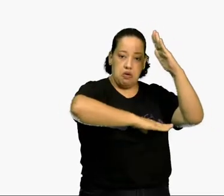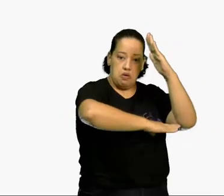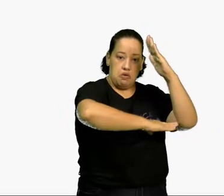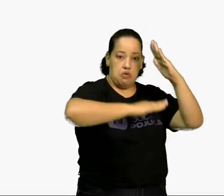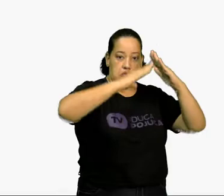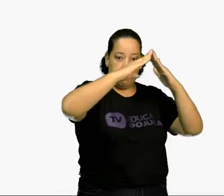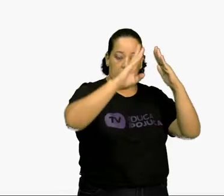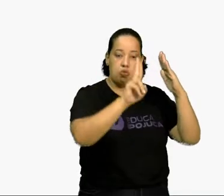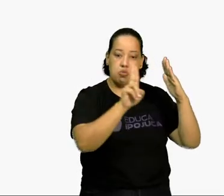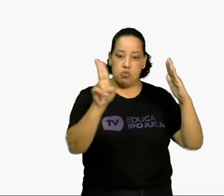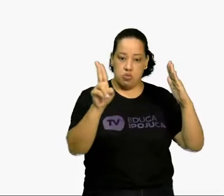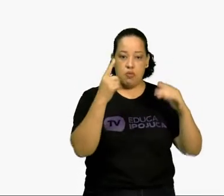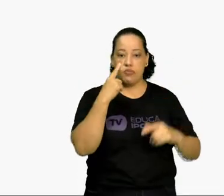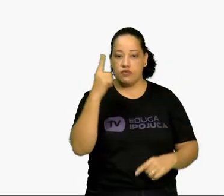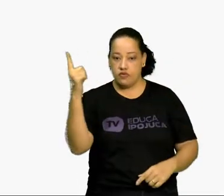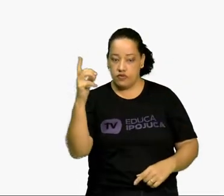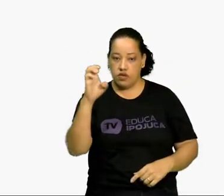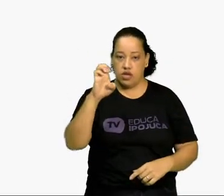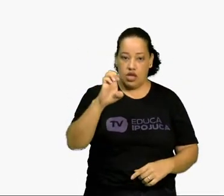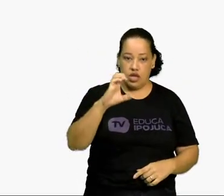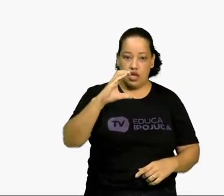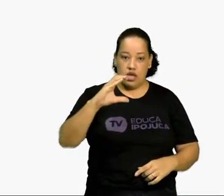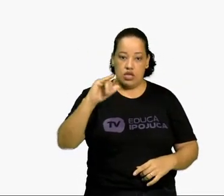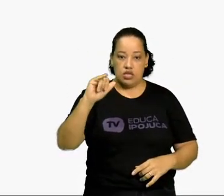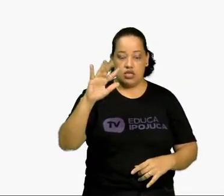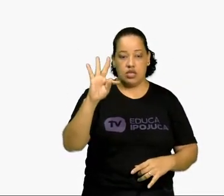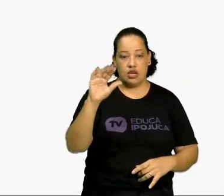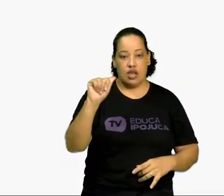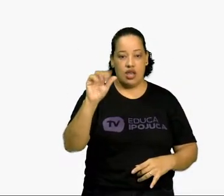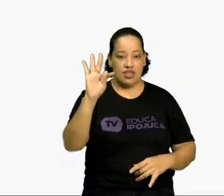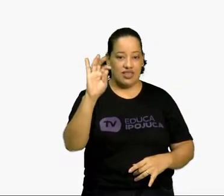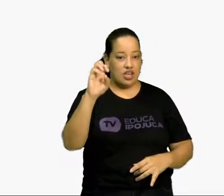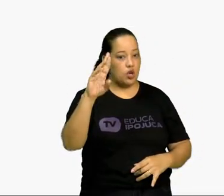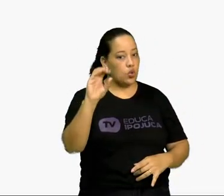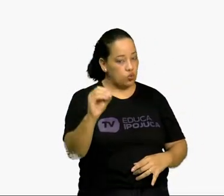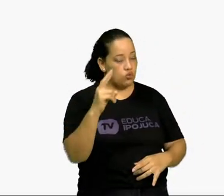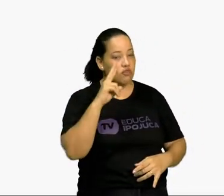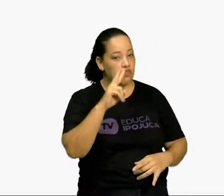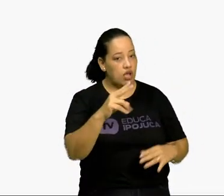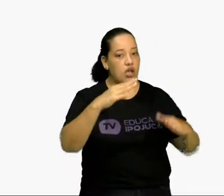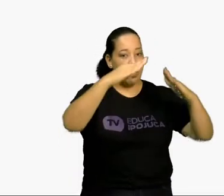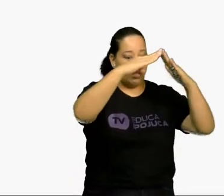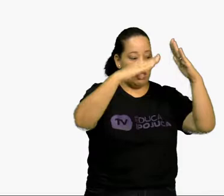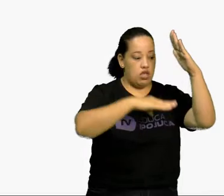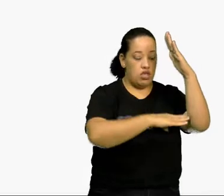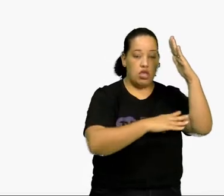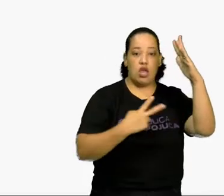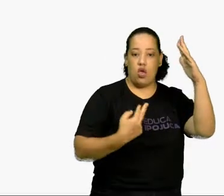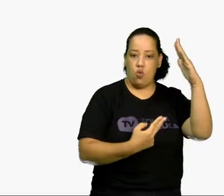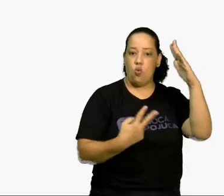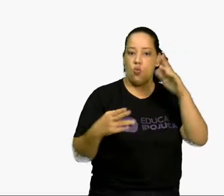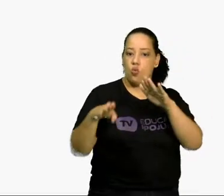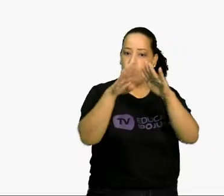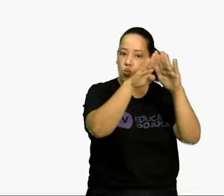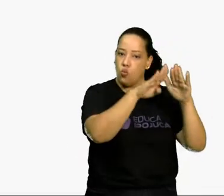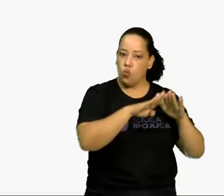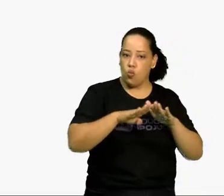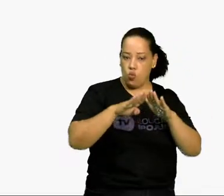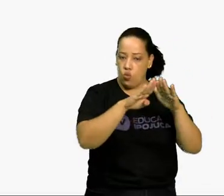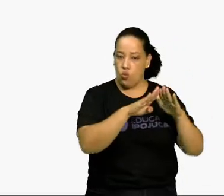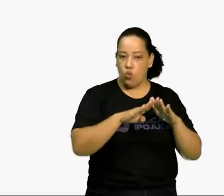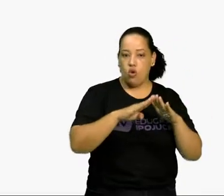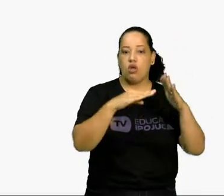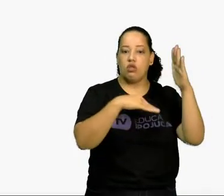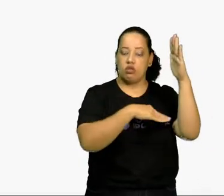triângulo que deve as três medidas nos lábios iguais bom então você vai no meado de triângulo equilátero